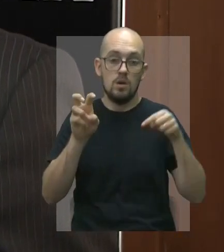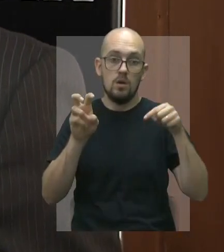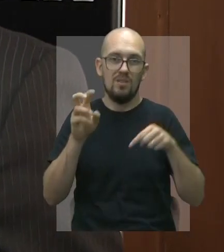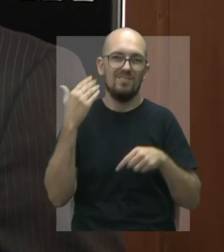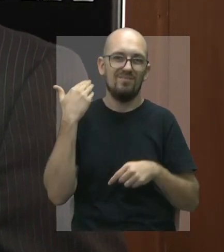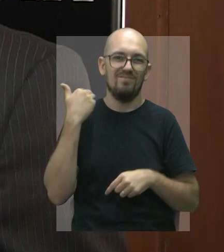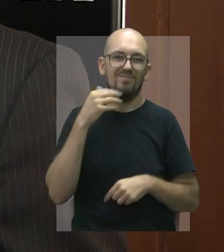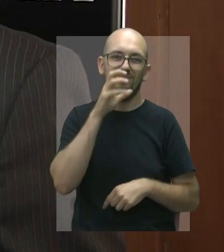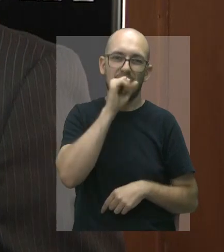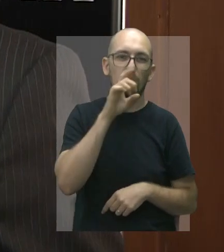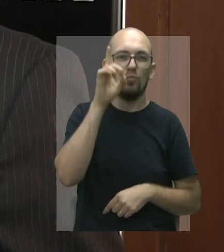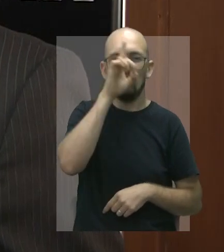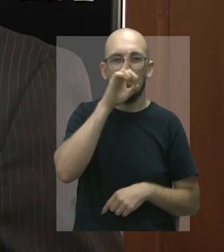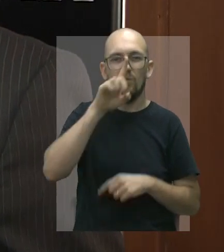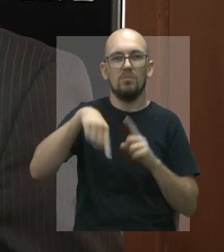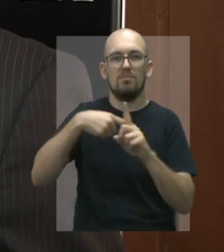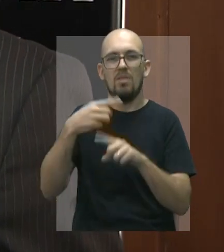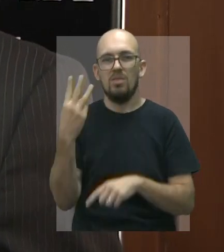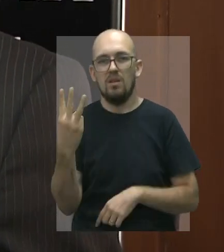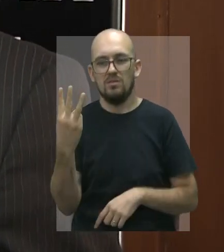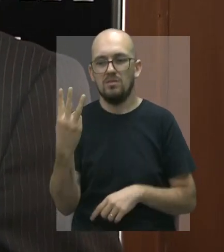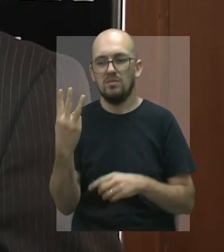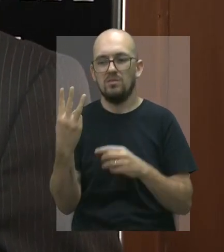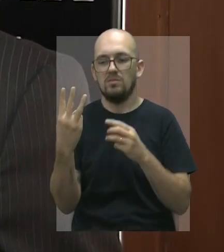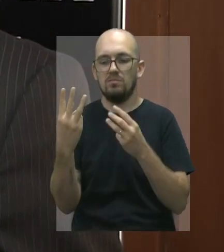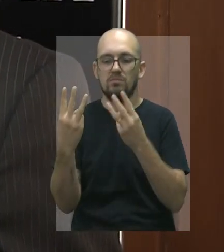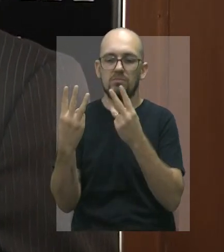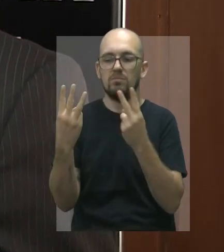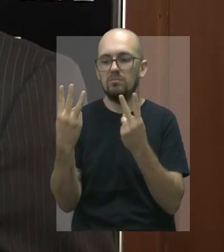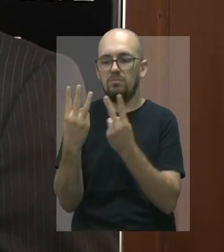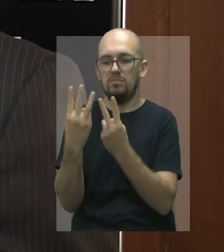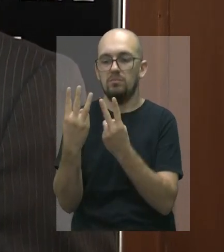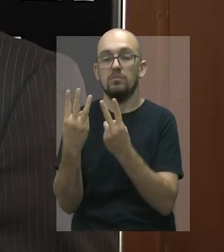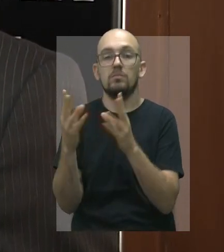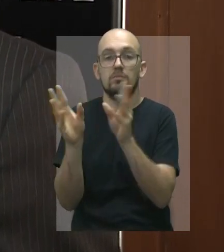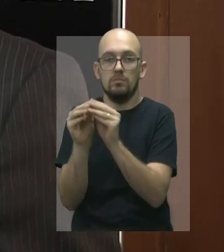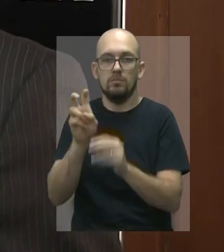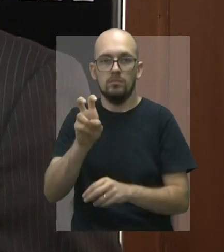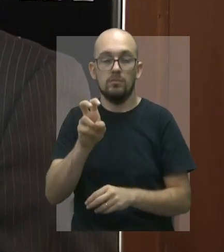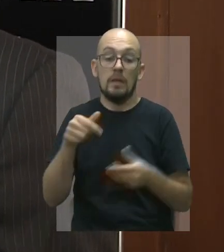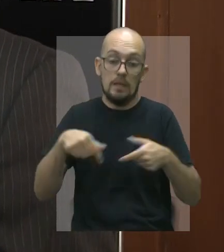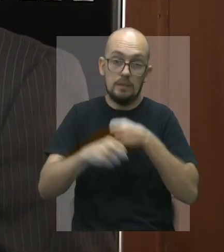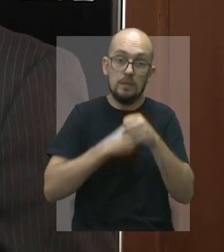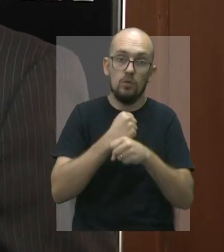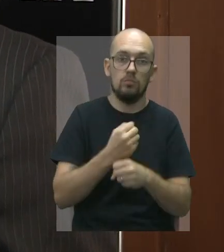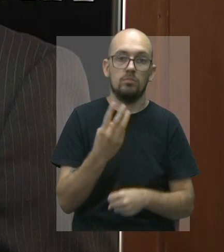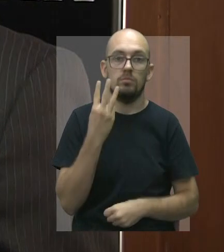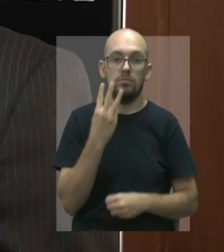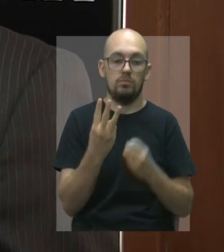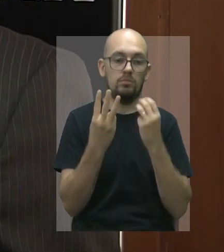3 dias de palestras. Esse ano serão 6 dias, com um dia a mais de palestras.